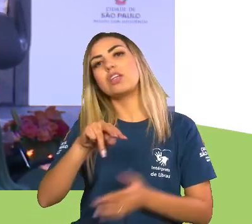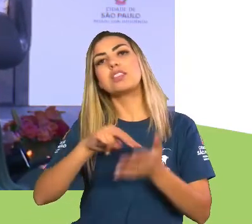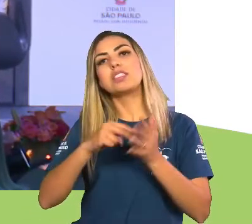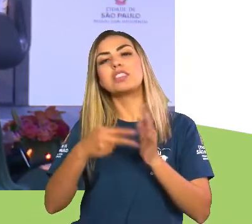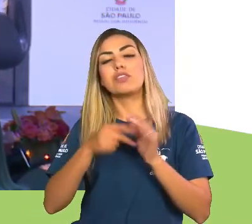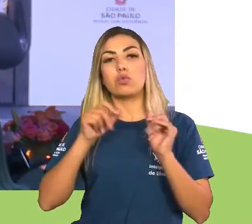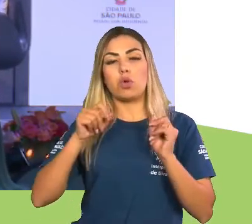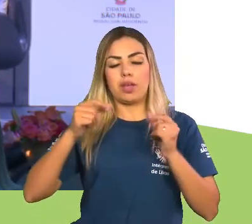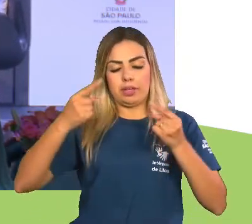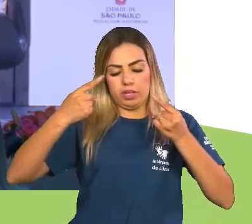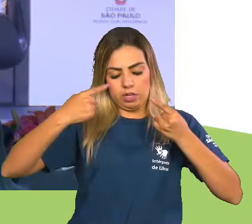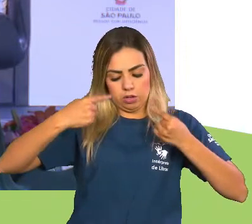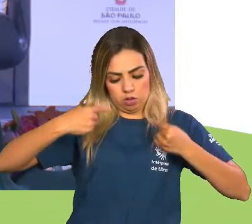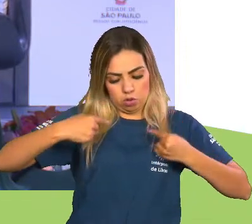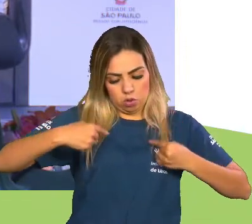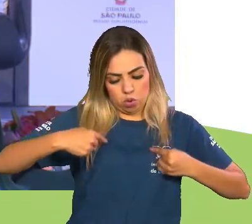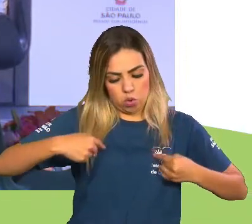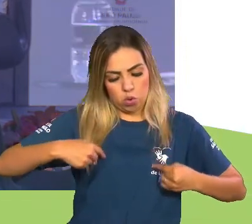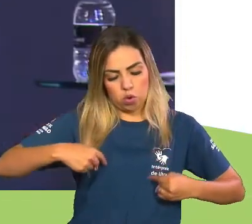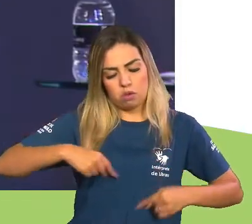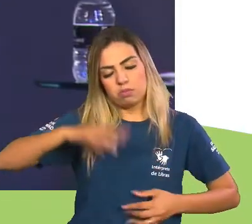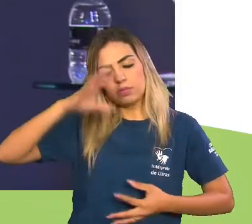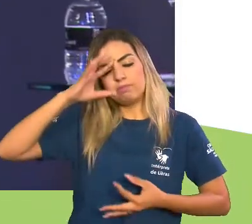corpo e da alma.